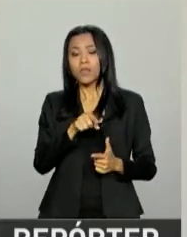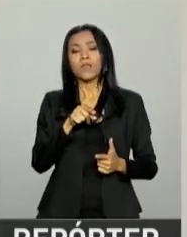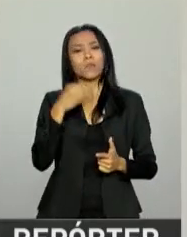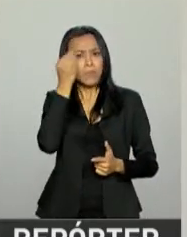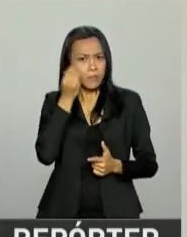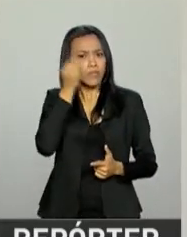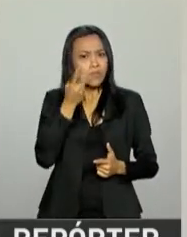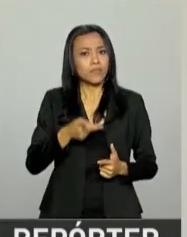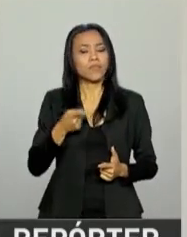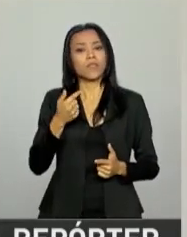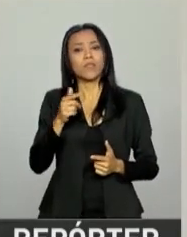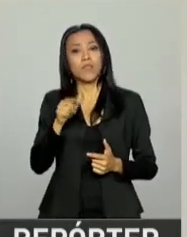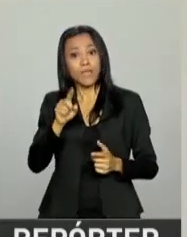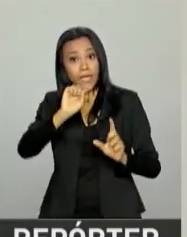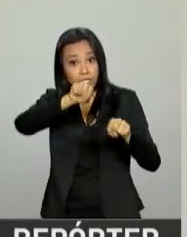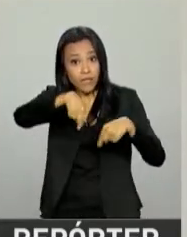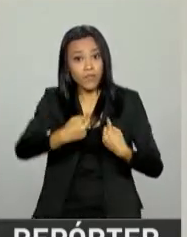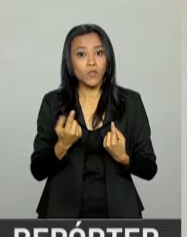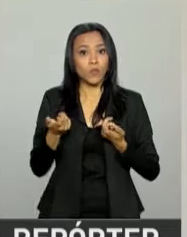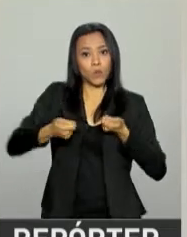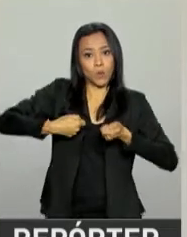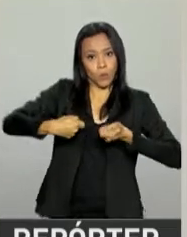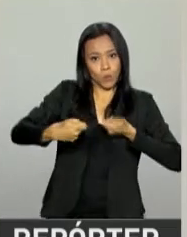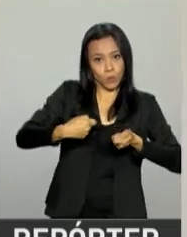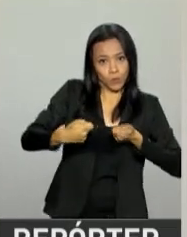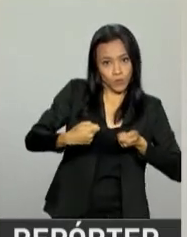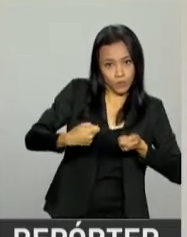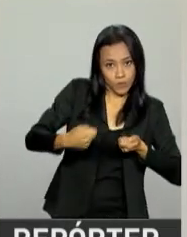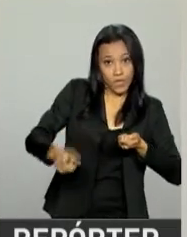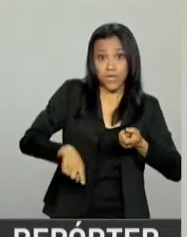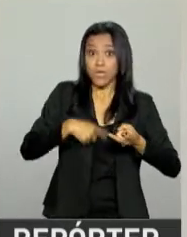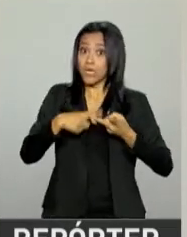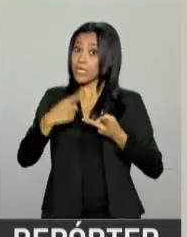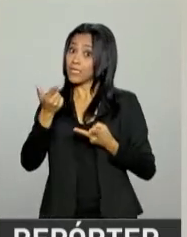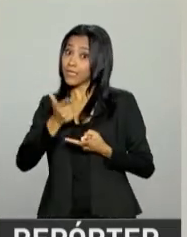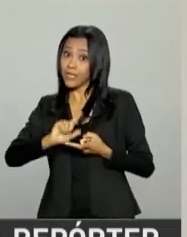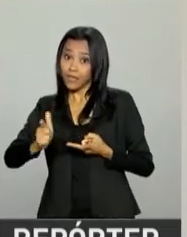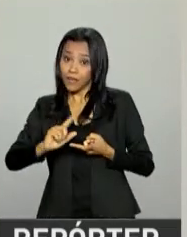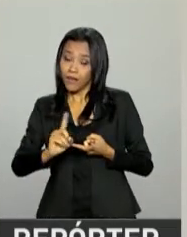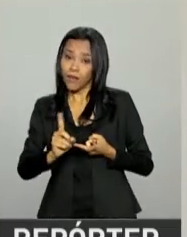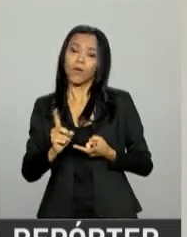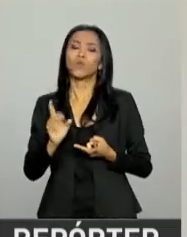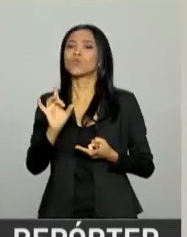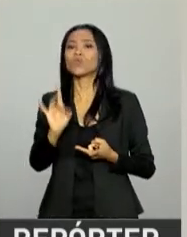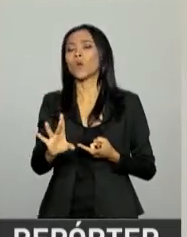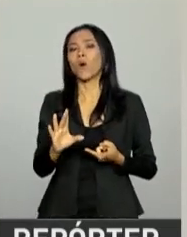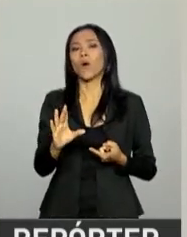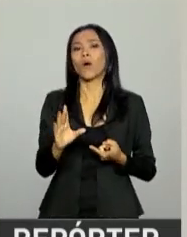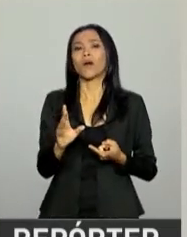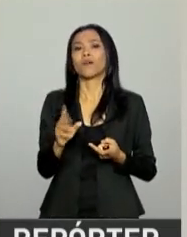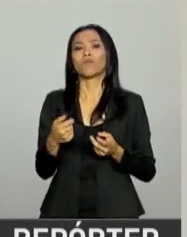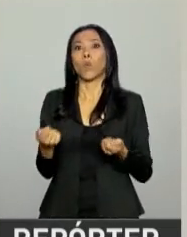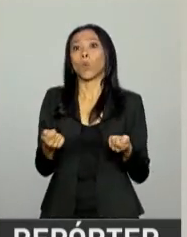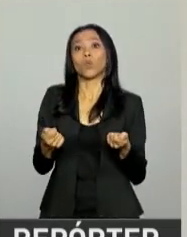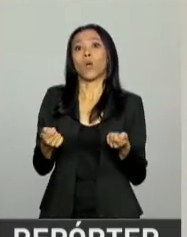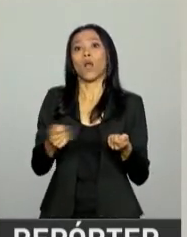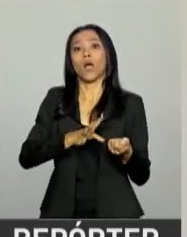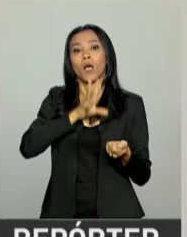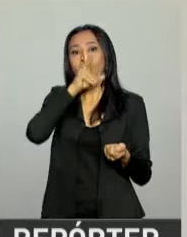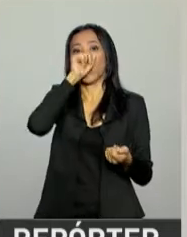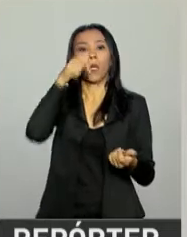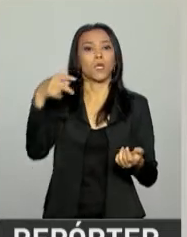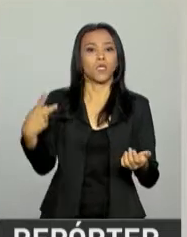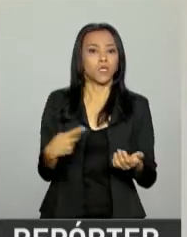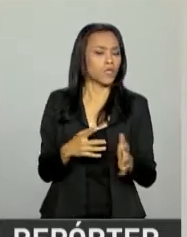regulatório é desafio regulatório eo desafio de não regular mas simplesmente por regular a existe uma dificuldade